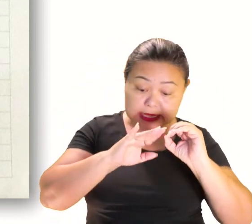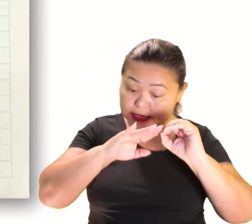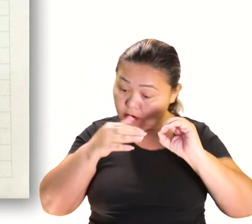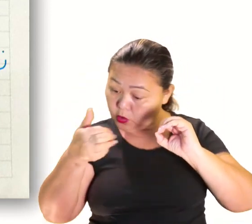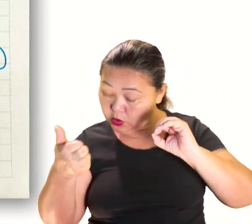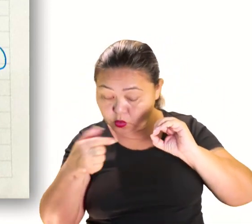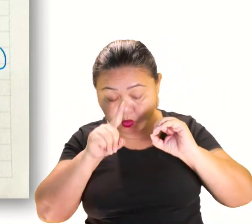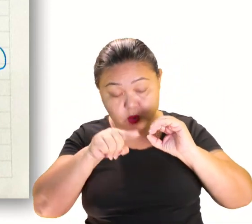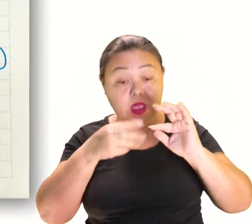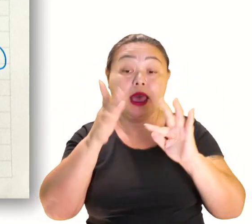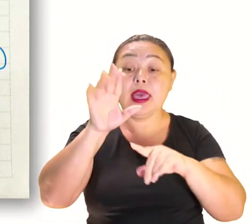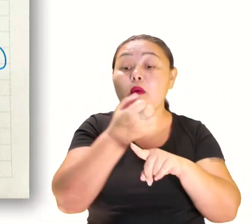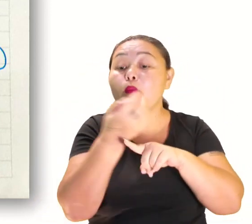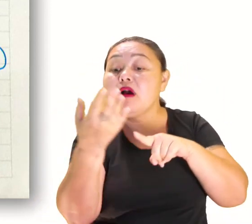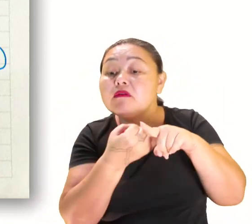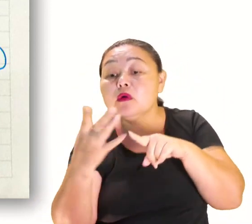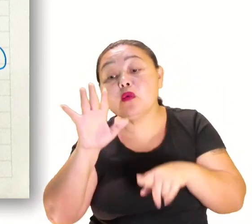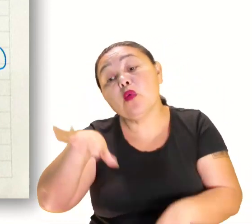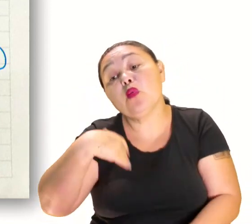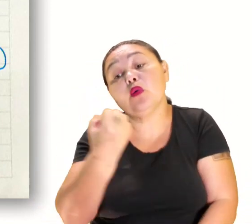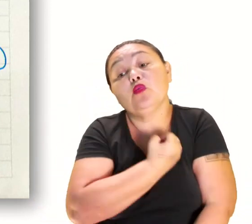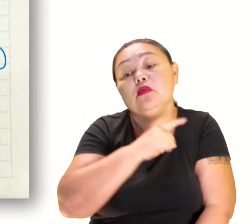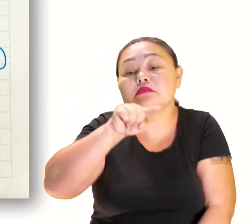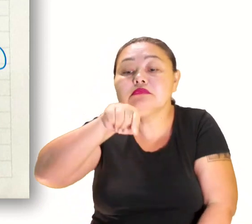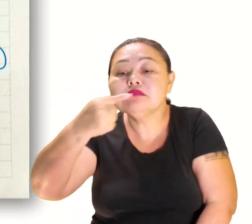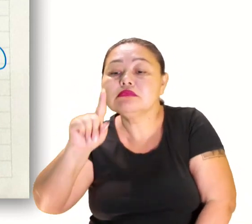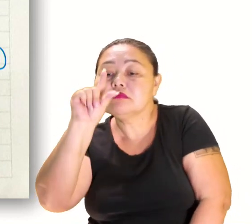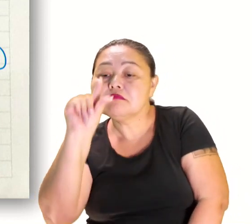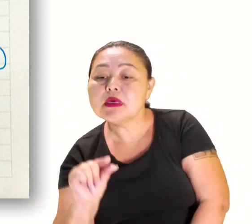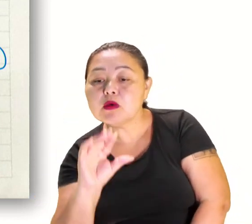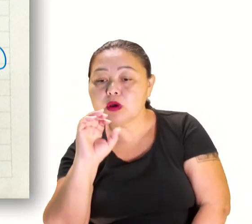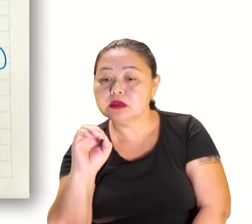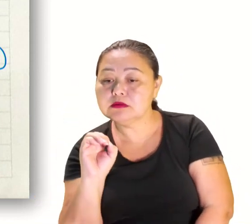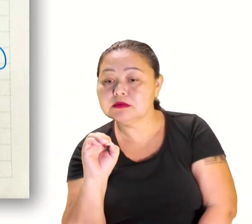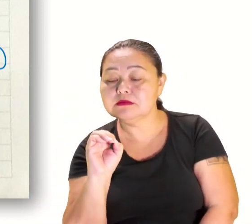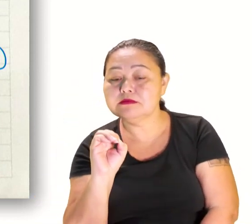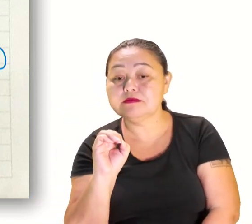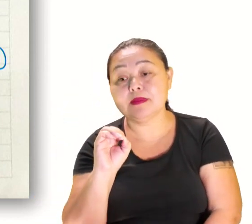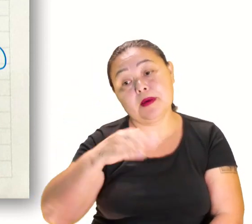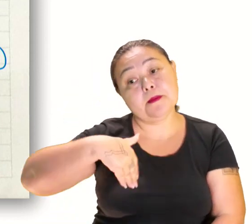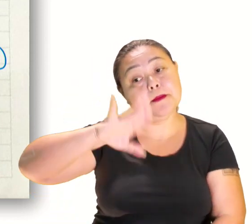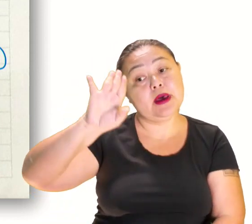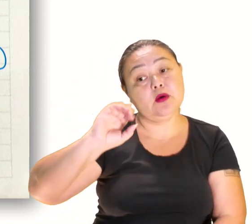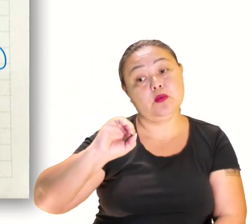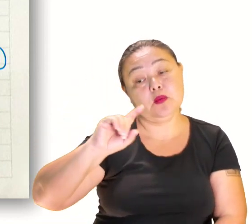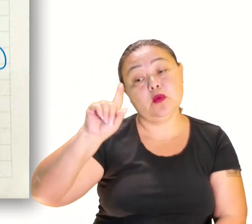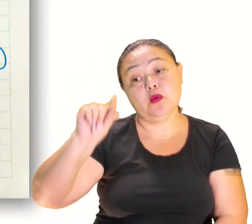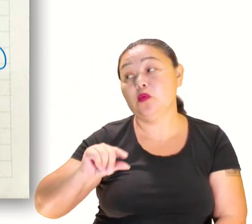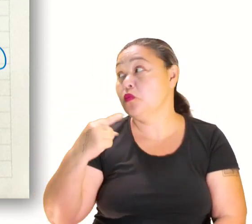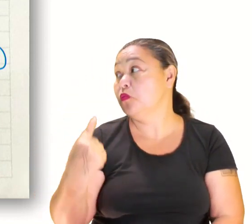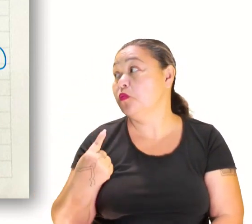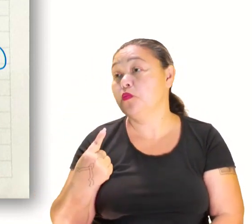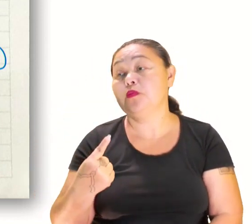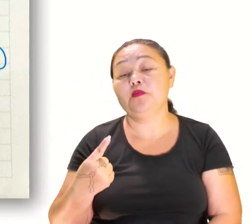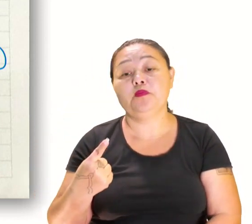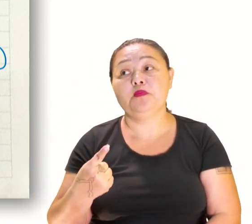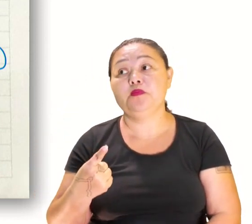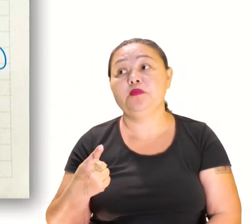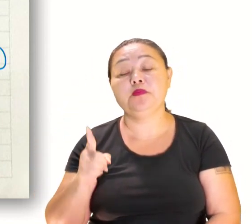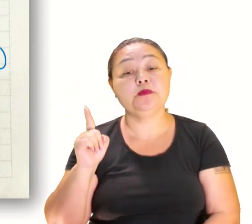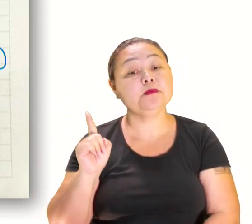uma fração ou é um número decimal menor do que 0. Desculpa, maior do que 0 e menor do que 1.